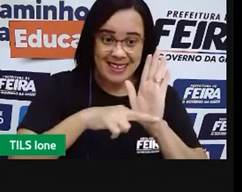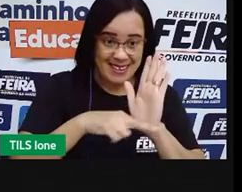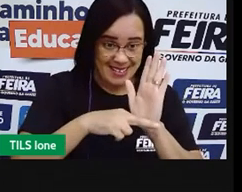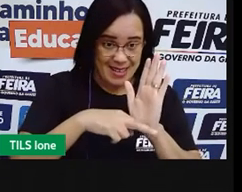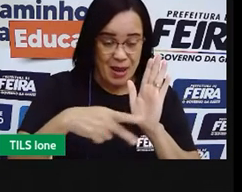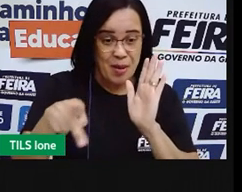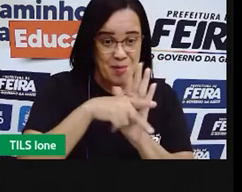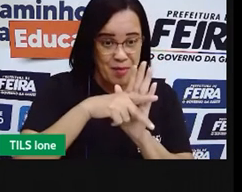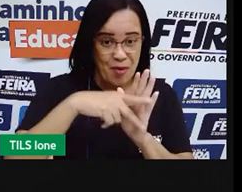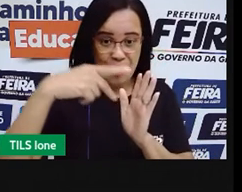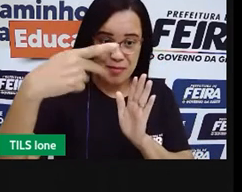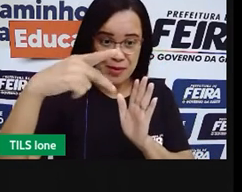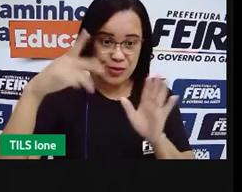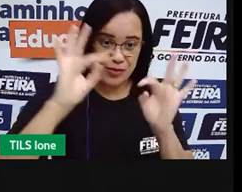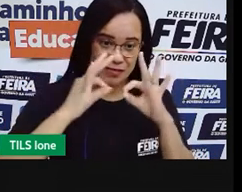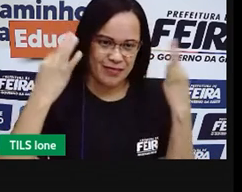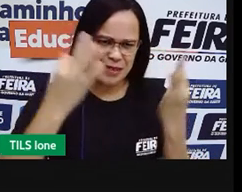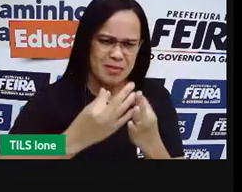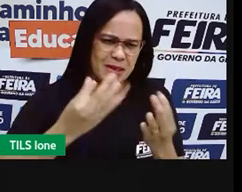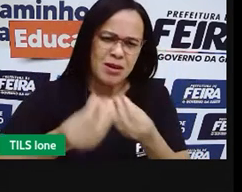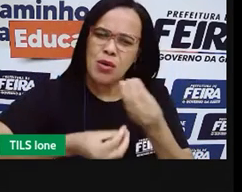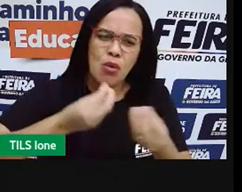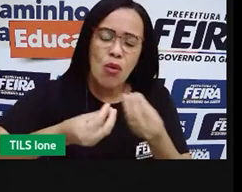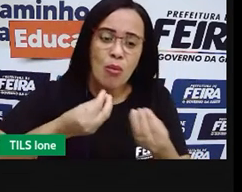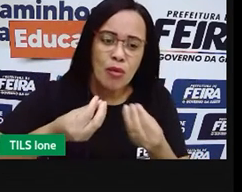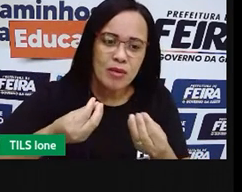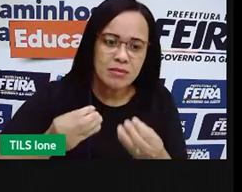você pode